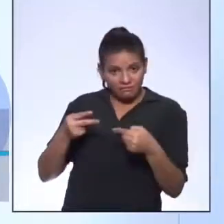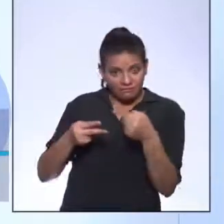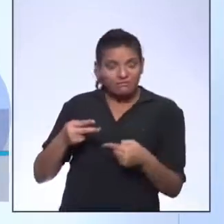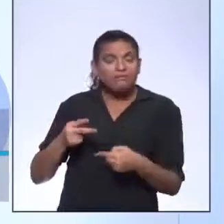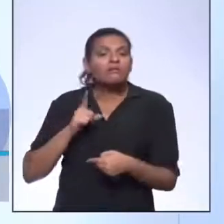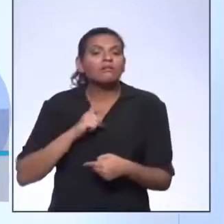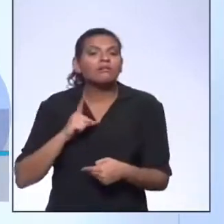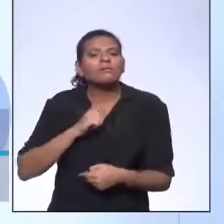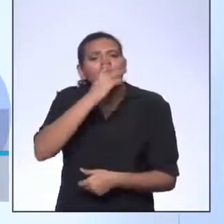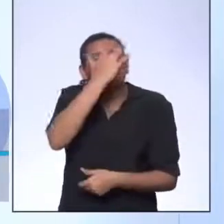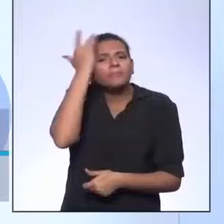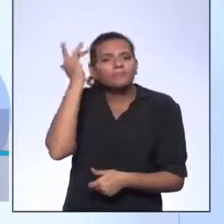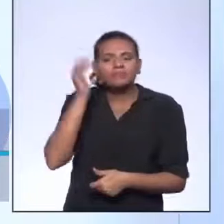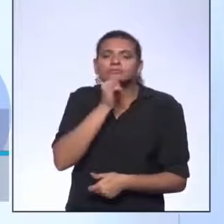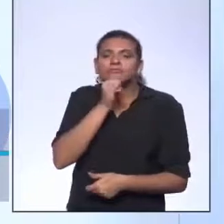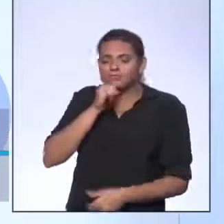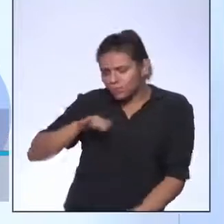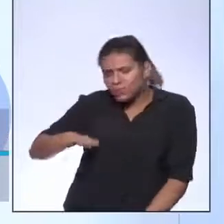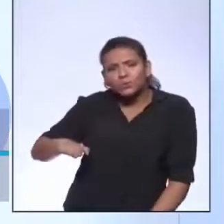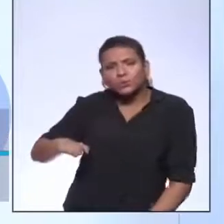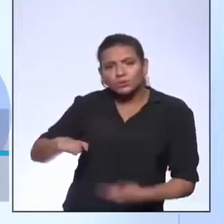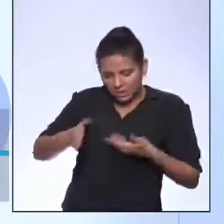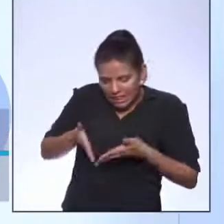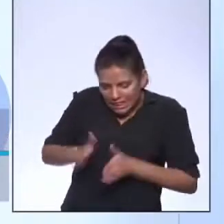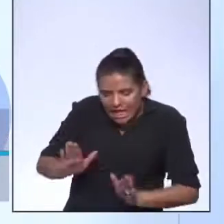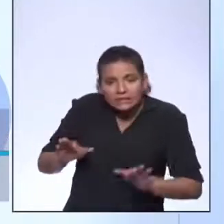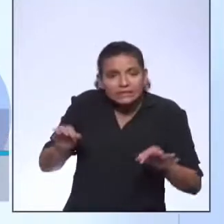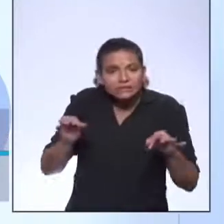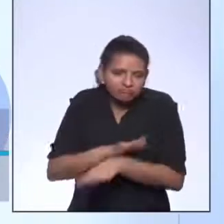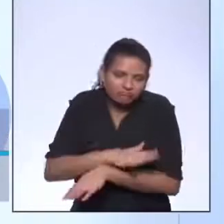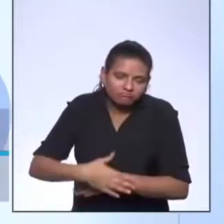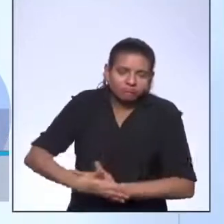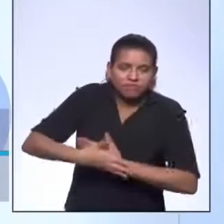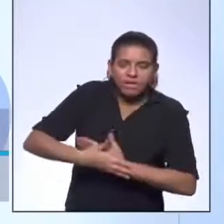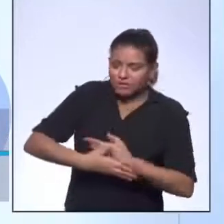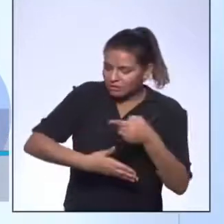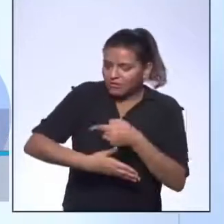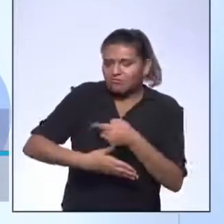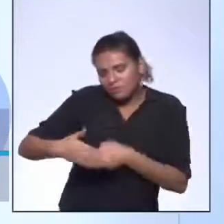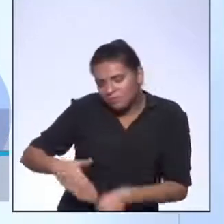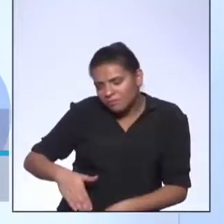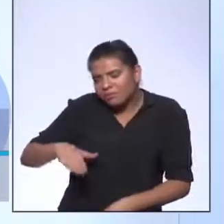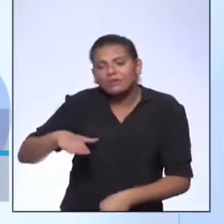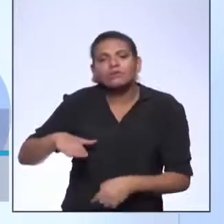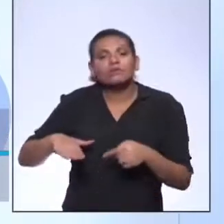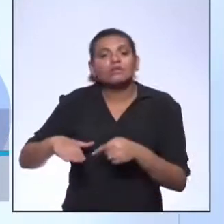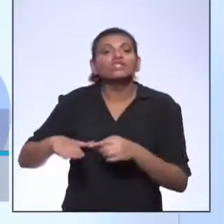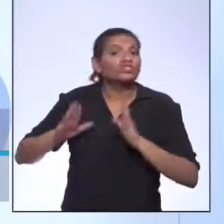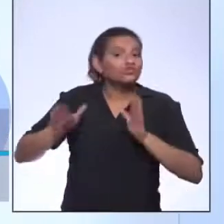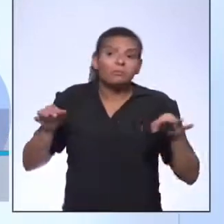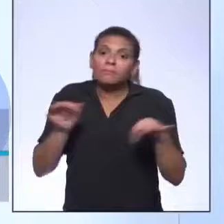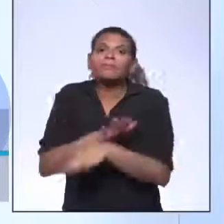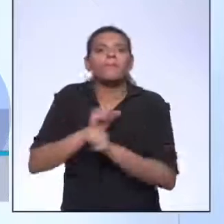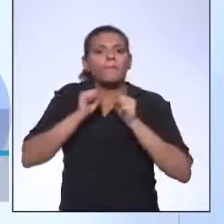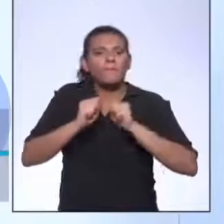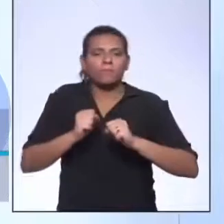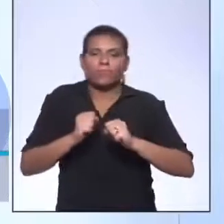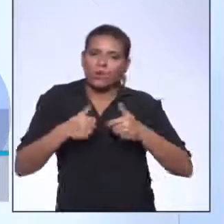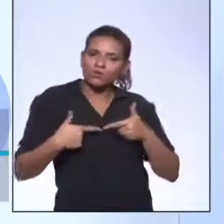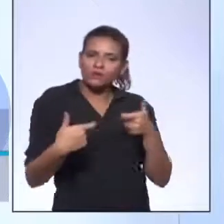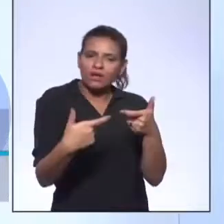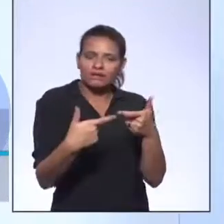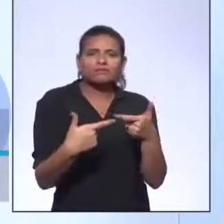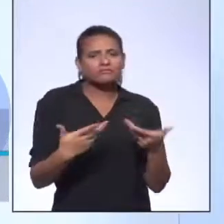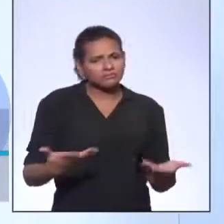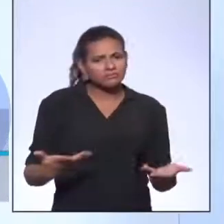espartanos, quando o seu filho nascia, né? E aquela criança, se ela tivesse algum problema para lutar, se